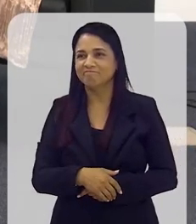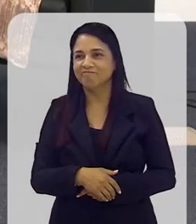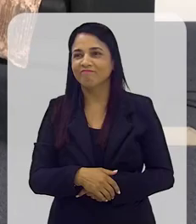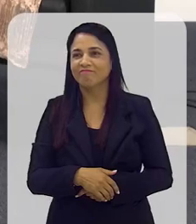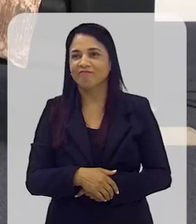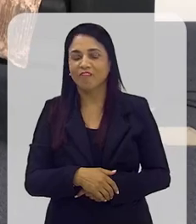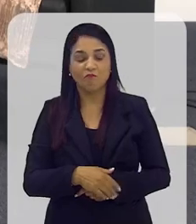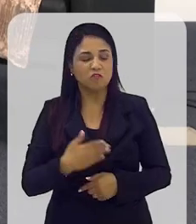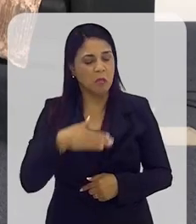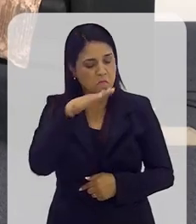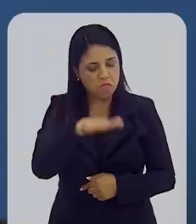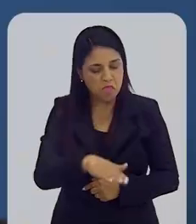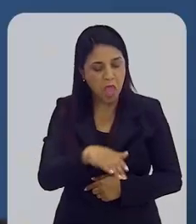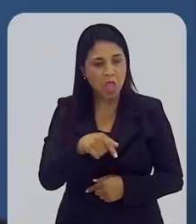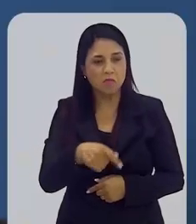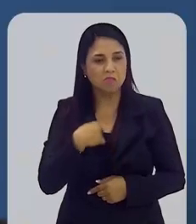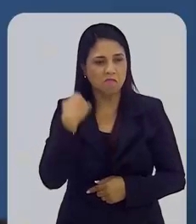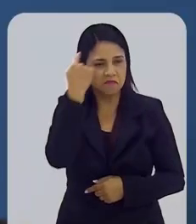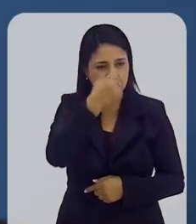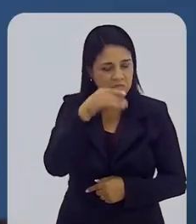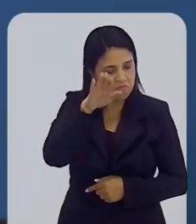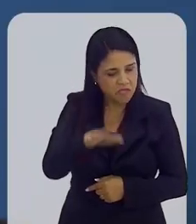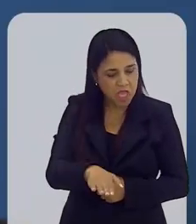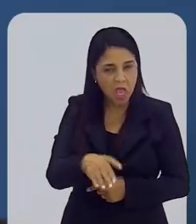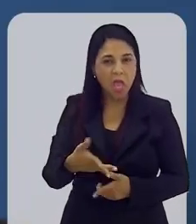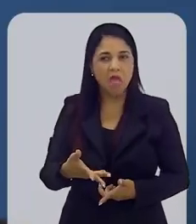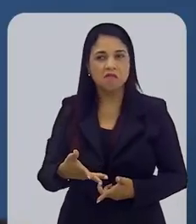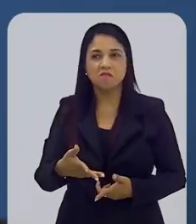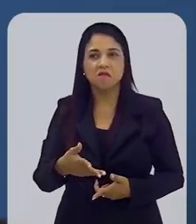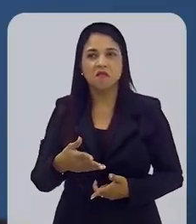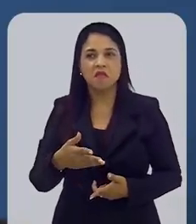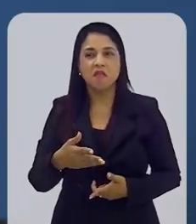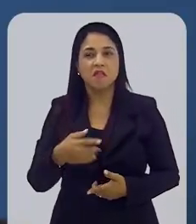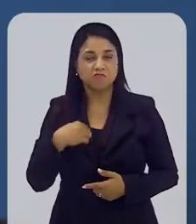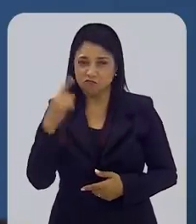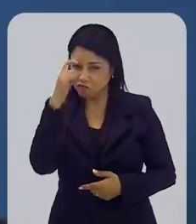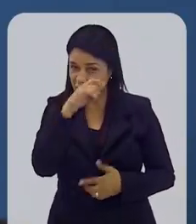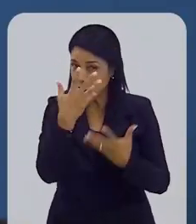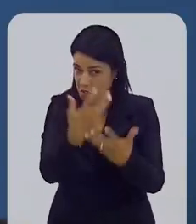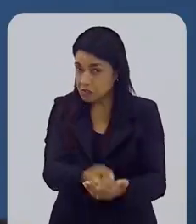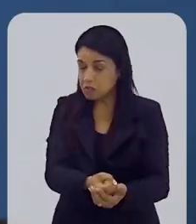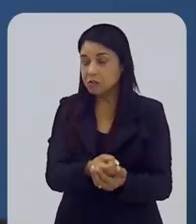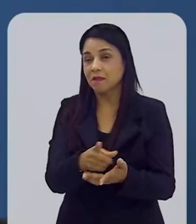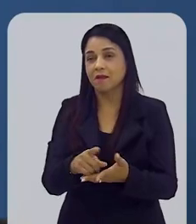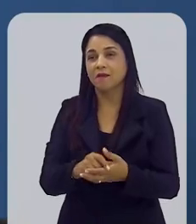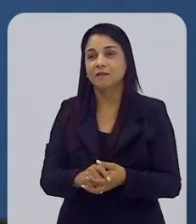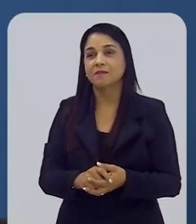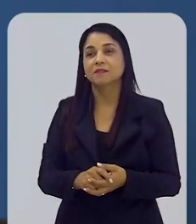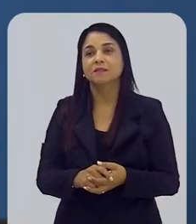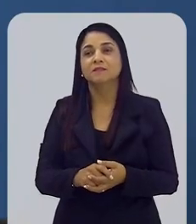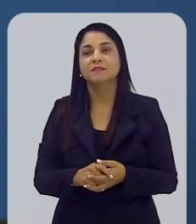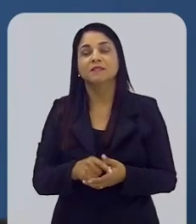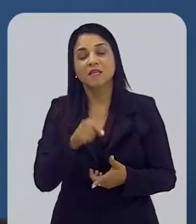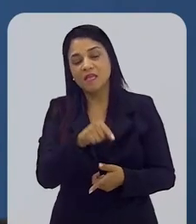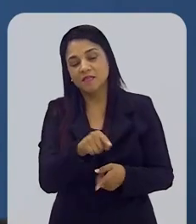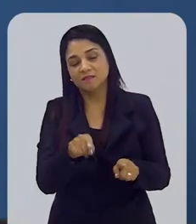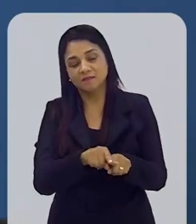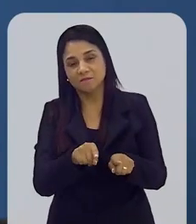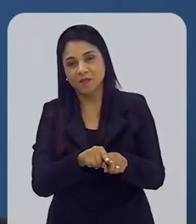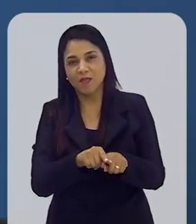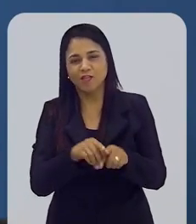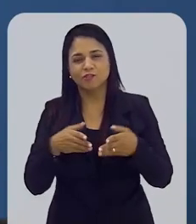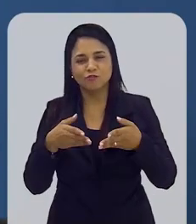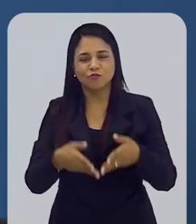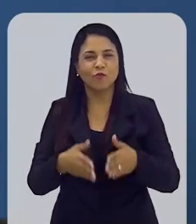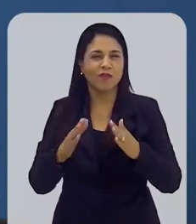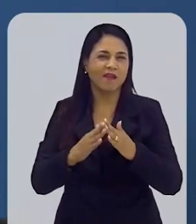de você é menor pela tua aparência, assim, diminuir ele por qualquer coisa. E ele também, o verso, sabe? Outro